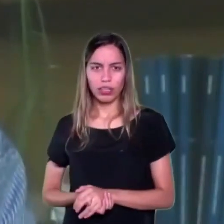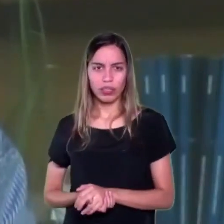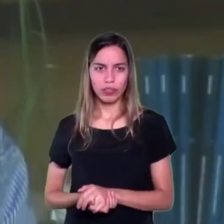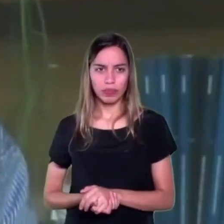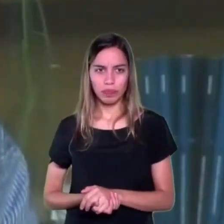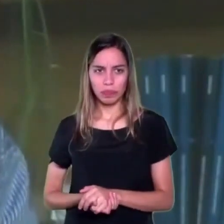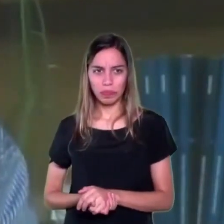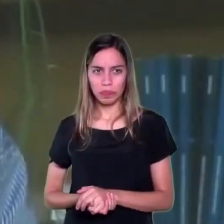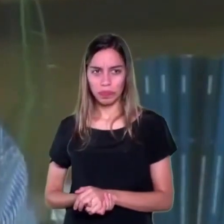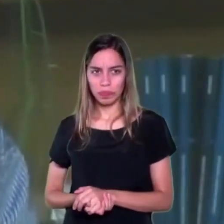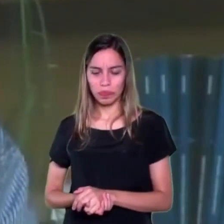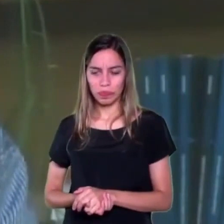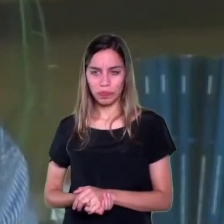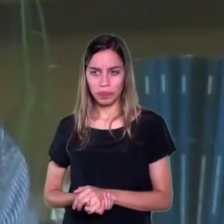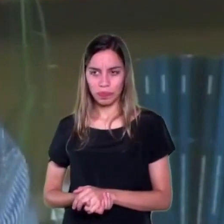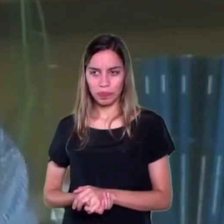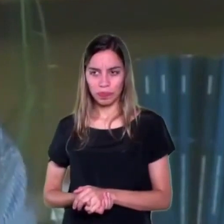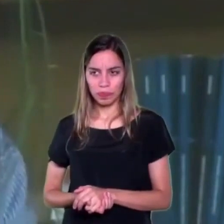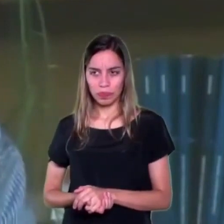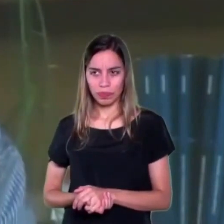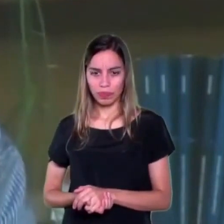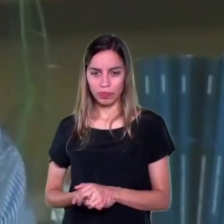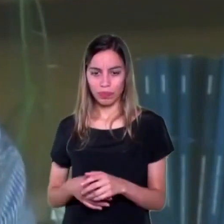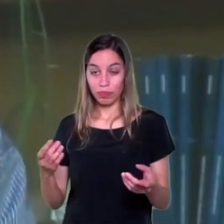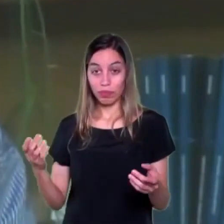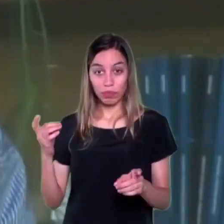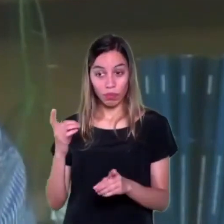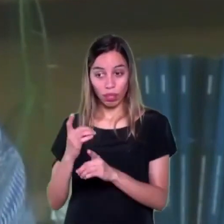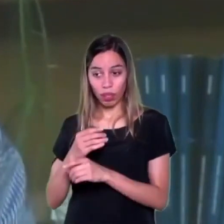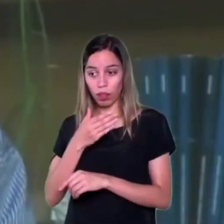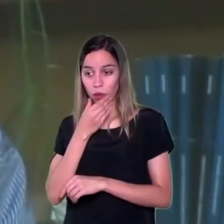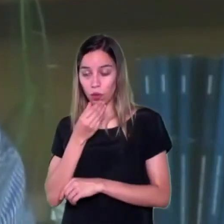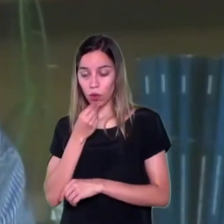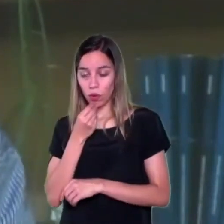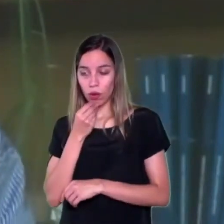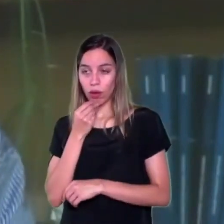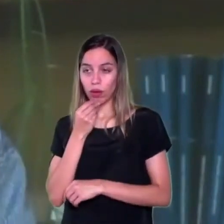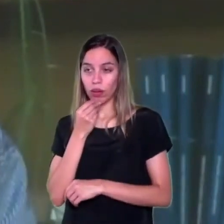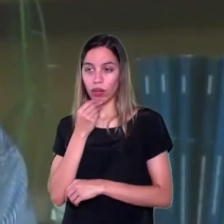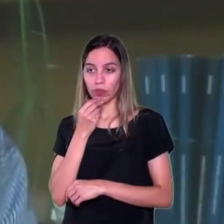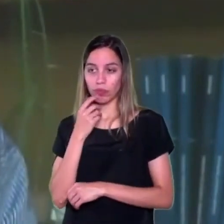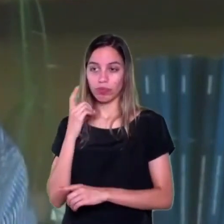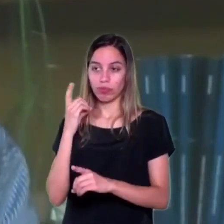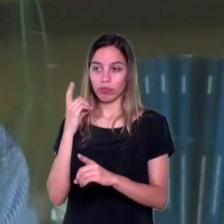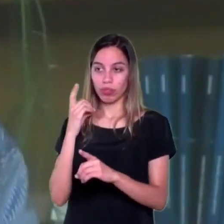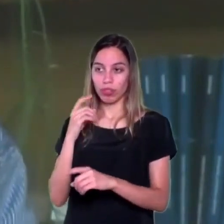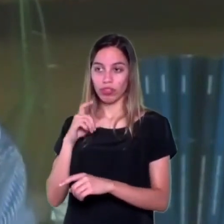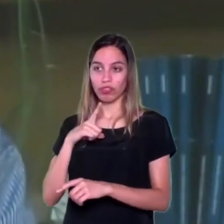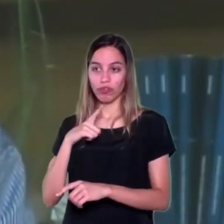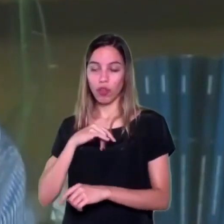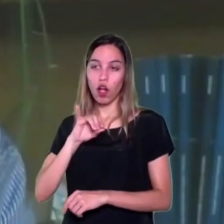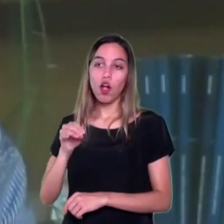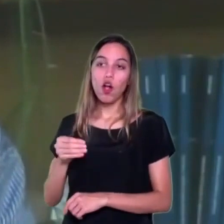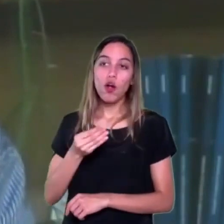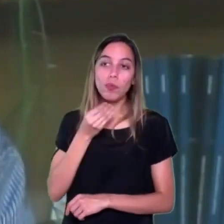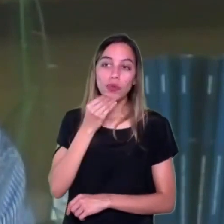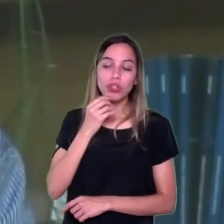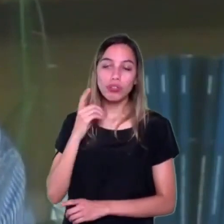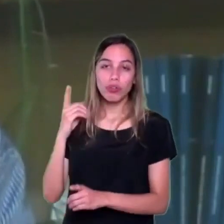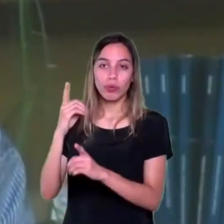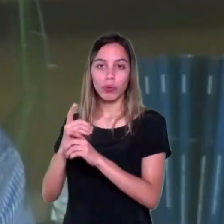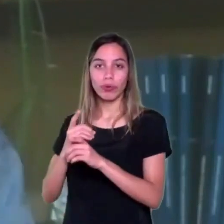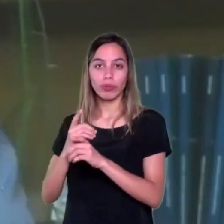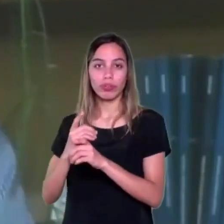Tá? E eu encontrei com o Fernando Moraes, tive a oportunidade de encontrá-lo no Sempre um Papo, e ali ele